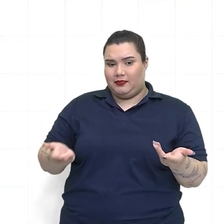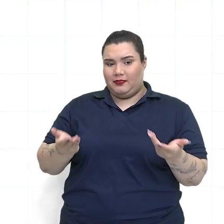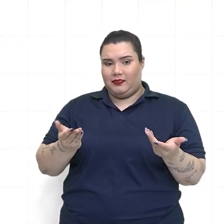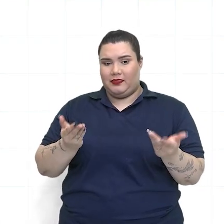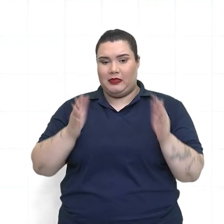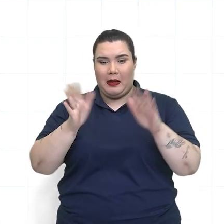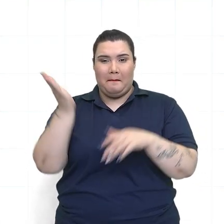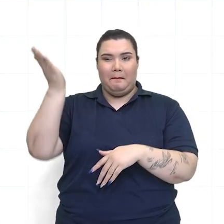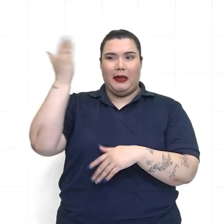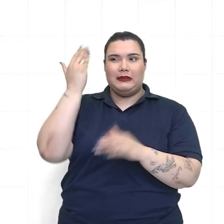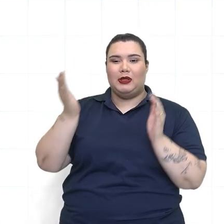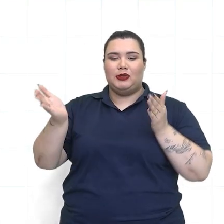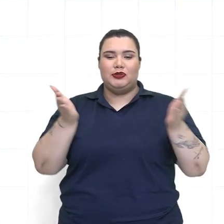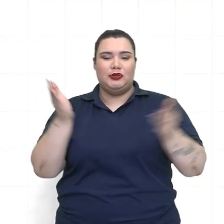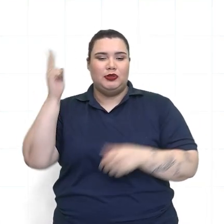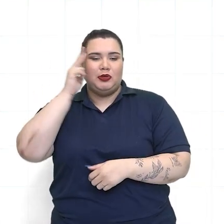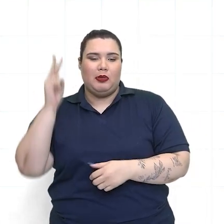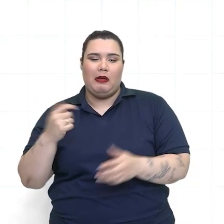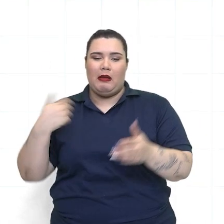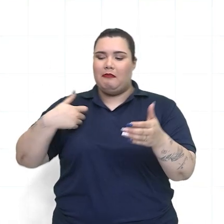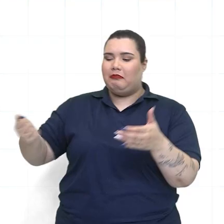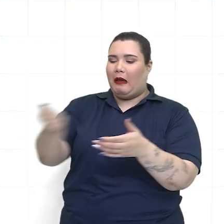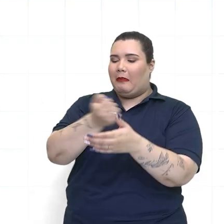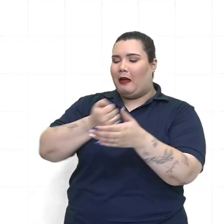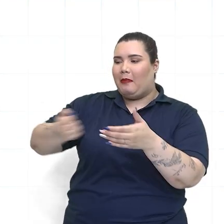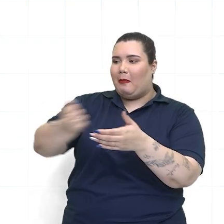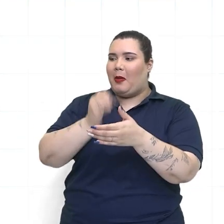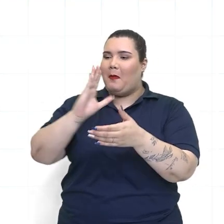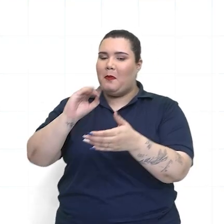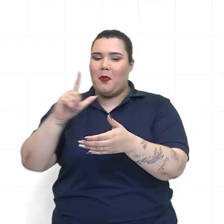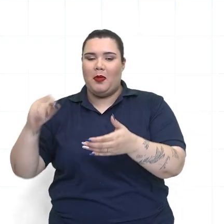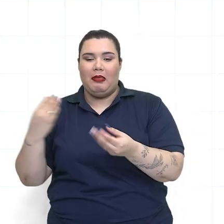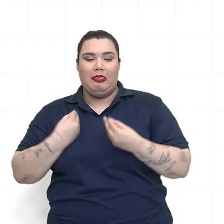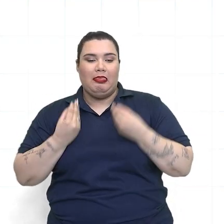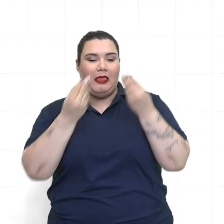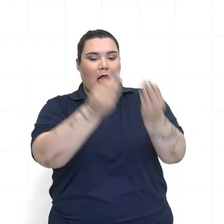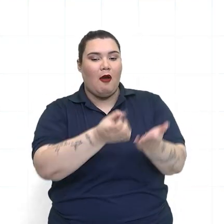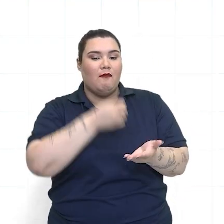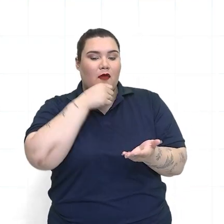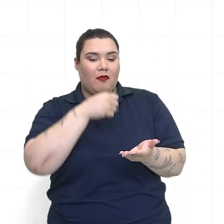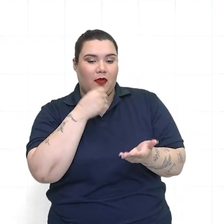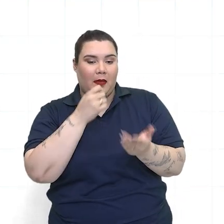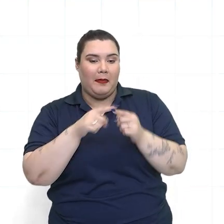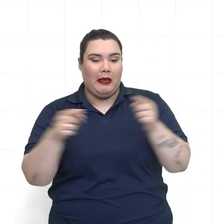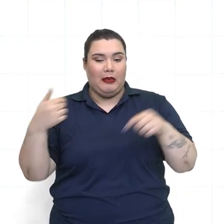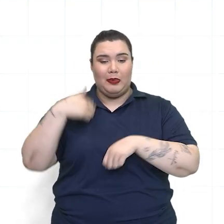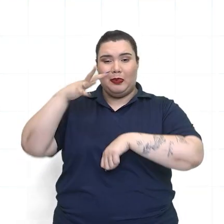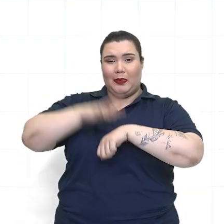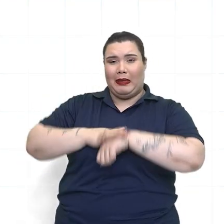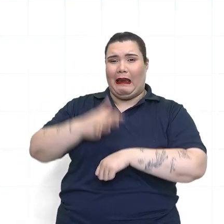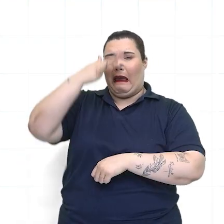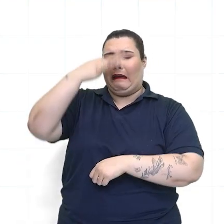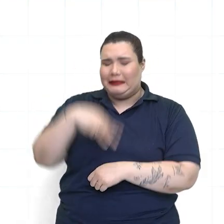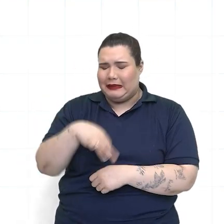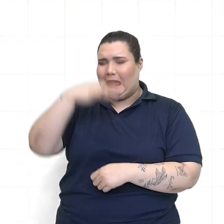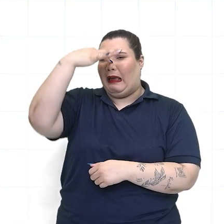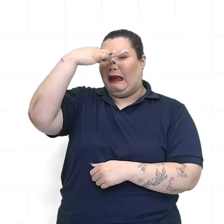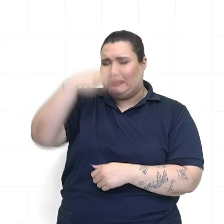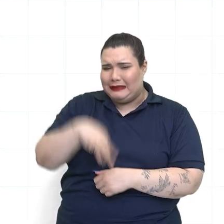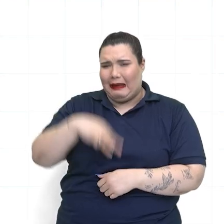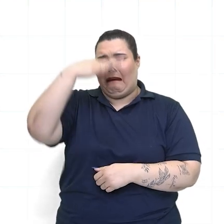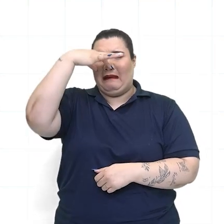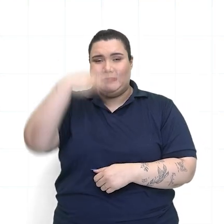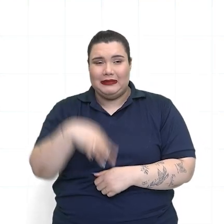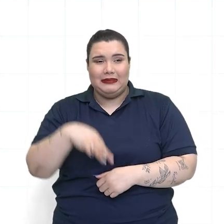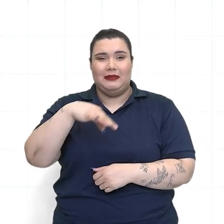Uma Vez, eu estava fazendo um bolo de aniversário para minha querida vovozinha. Eu estava com um resfriado terrível, espirrando